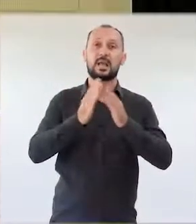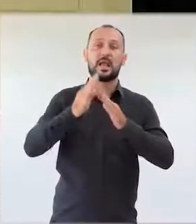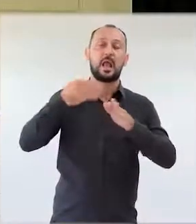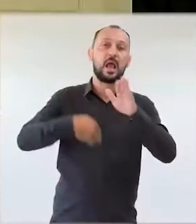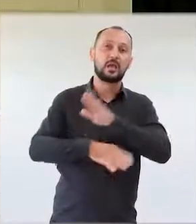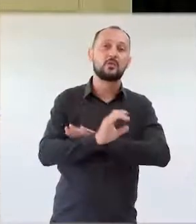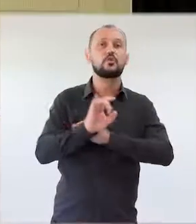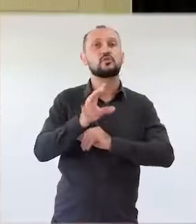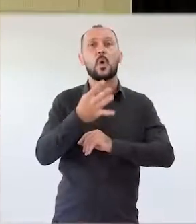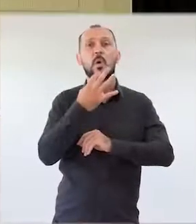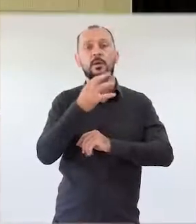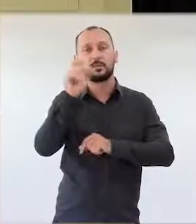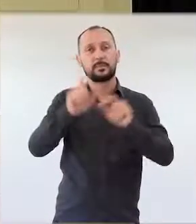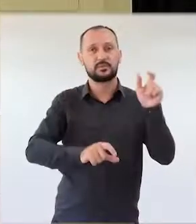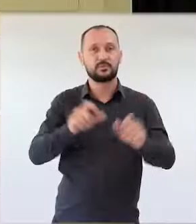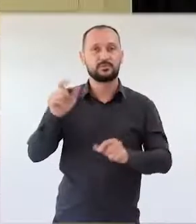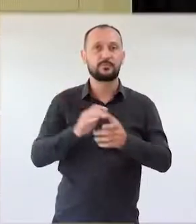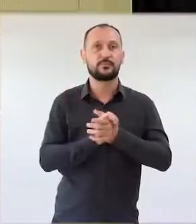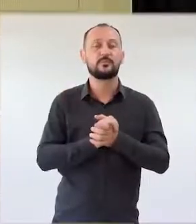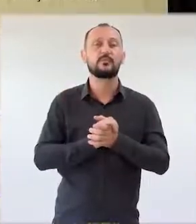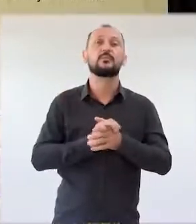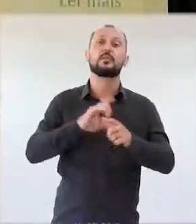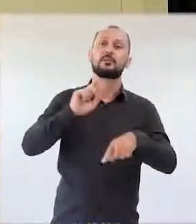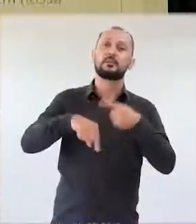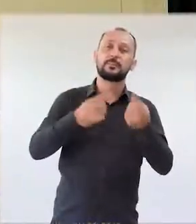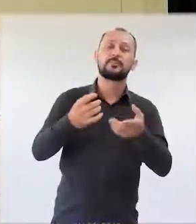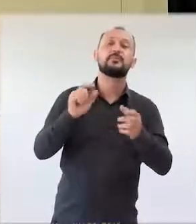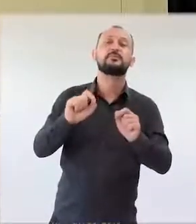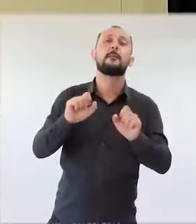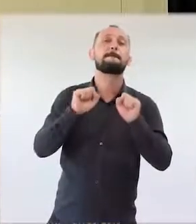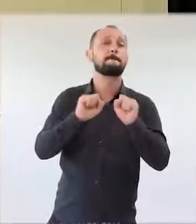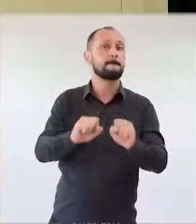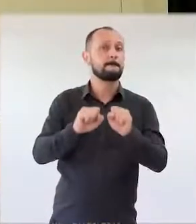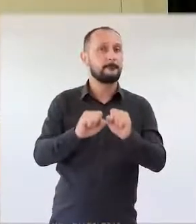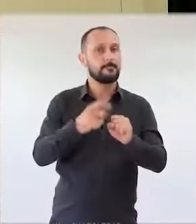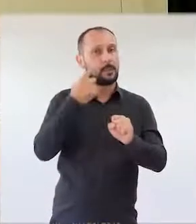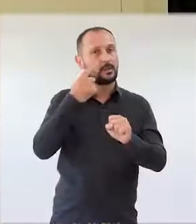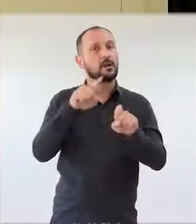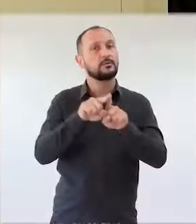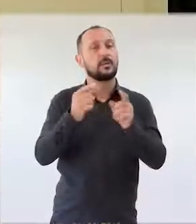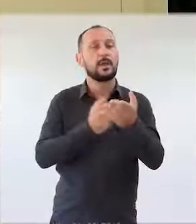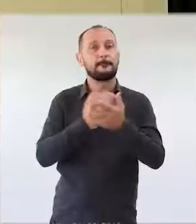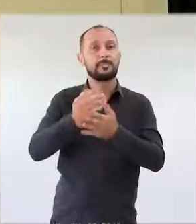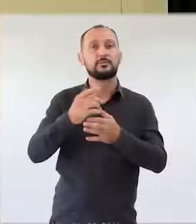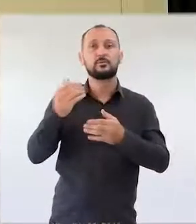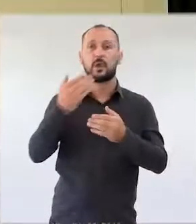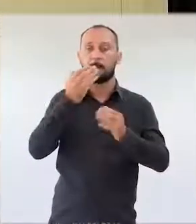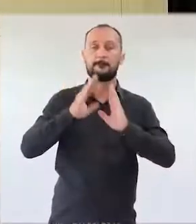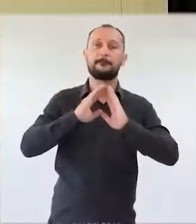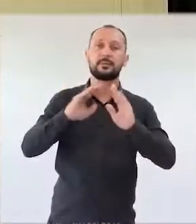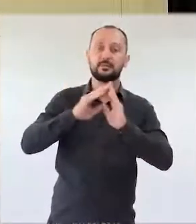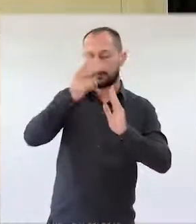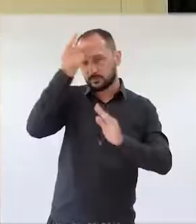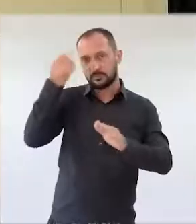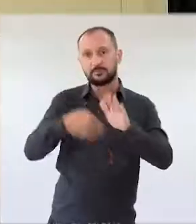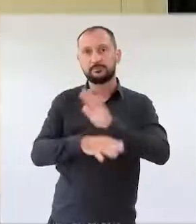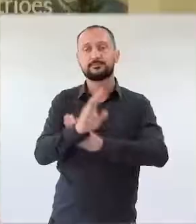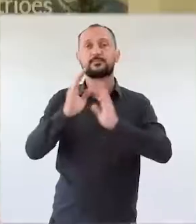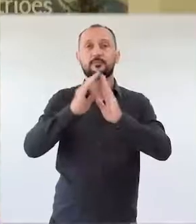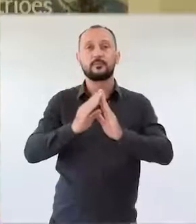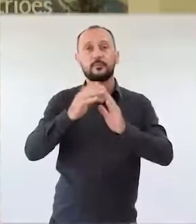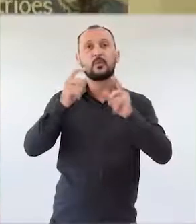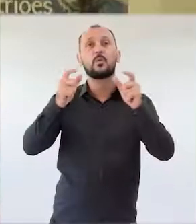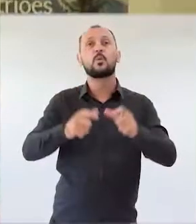receber hóspedes ou apenas conhecer pessoas. Depois desse processo, você possivelmente vai começar a receber pedidos de